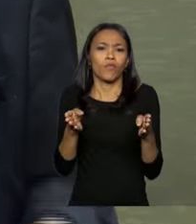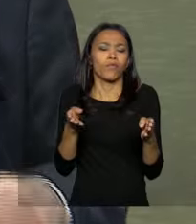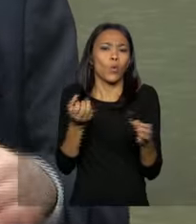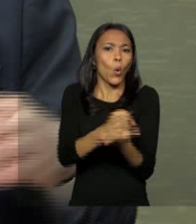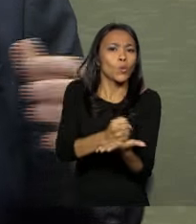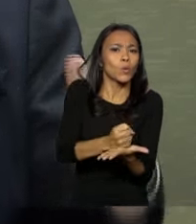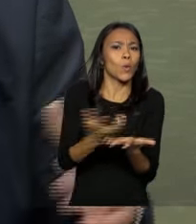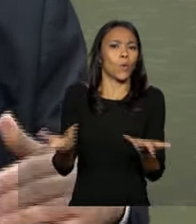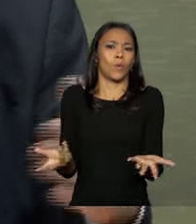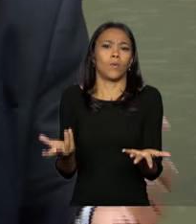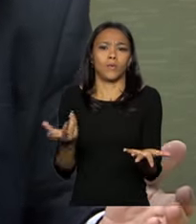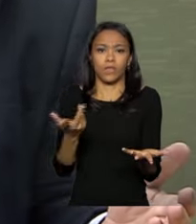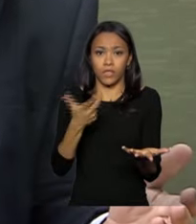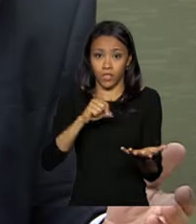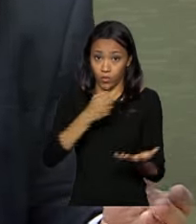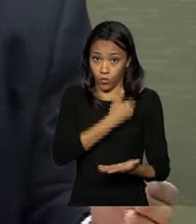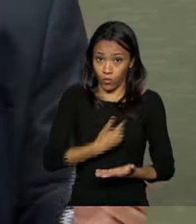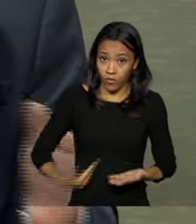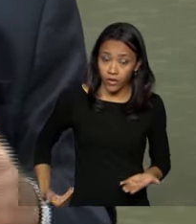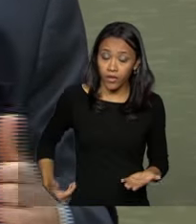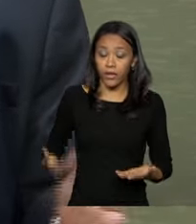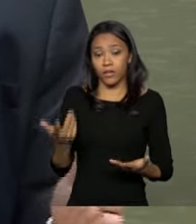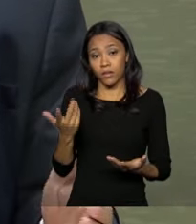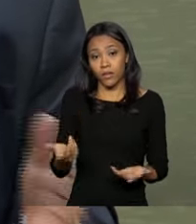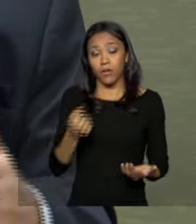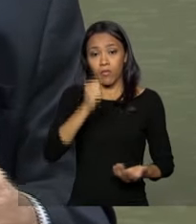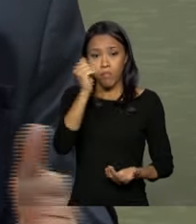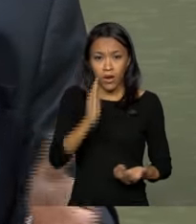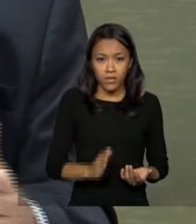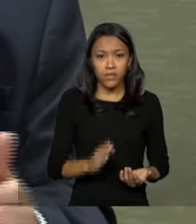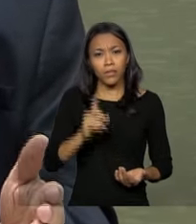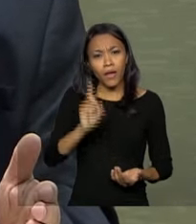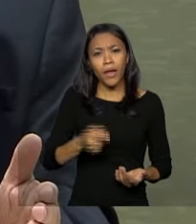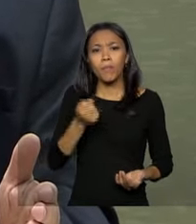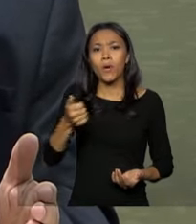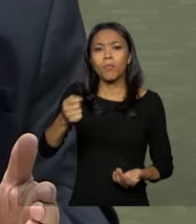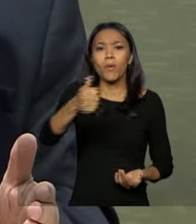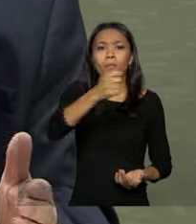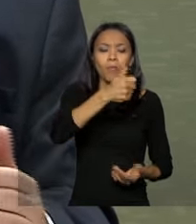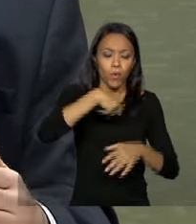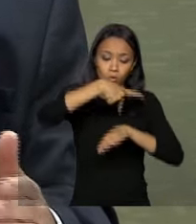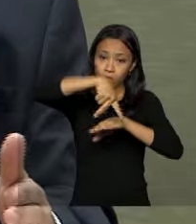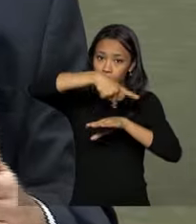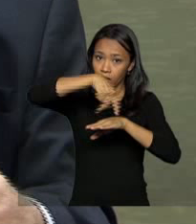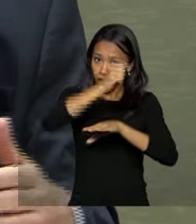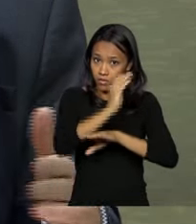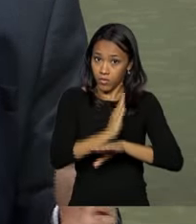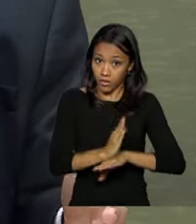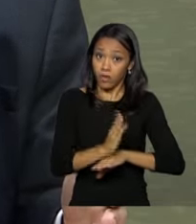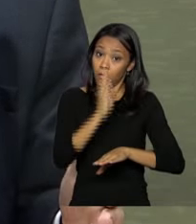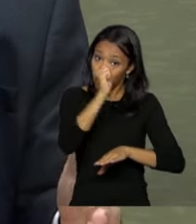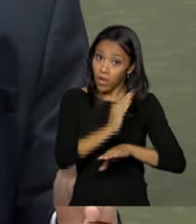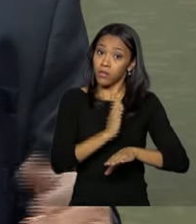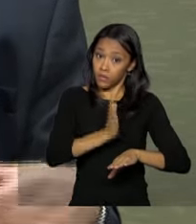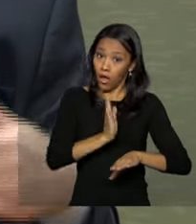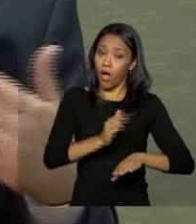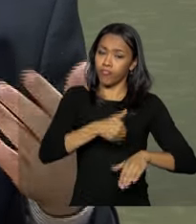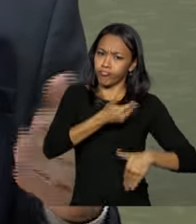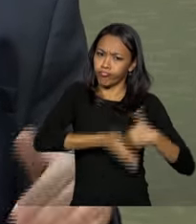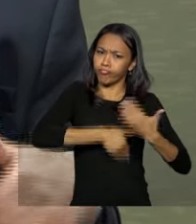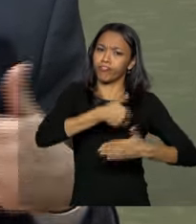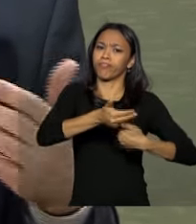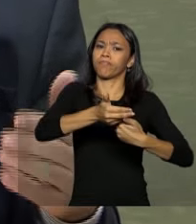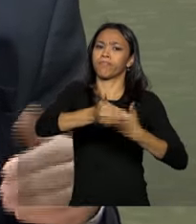estatal. Há outros, por exemplo, que se recusam a isso. Então, o Brasil é um daqueles poucos países que, apesar de ser um país em desenvolvimento, tem